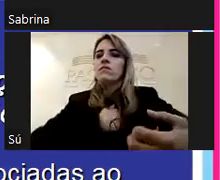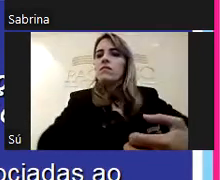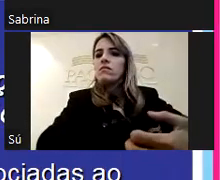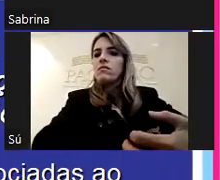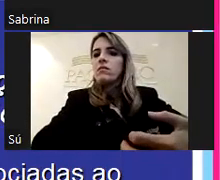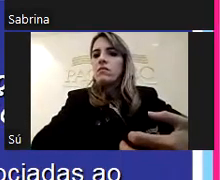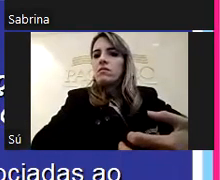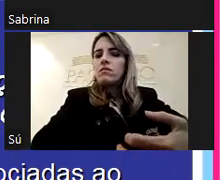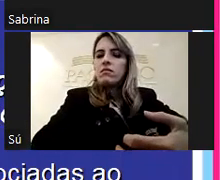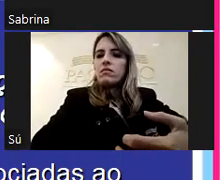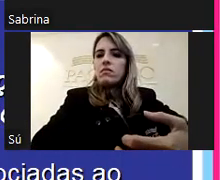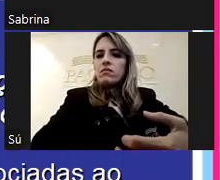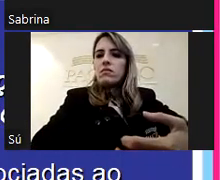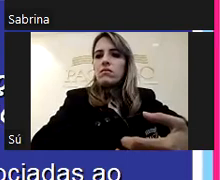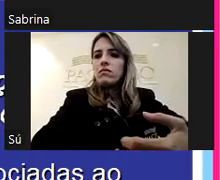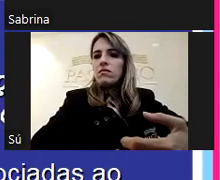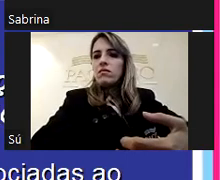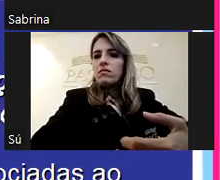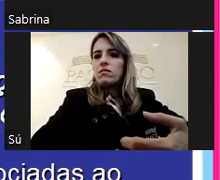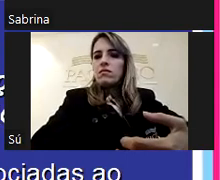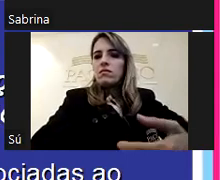na maioria de disfunção sexual,